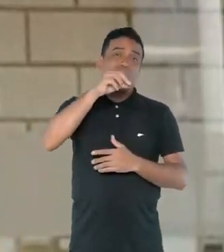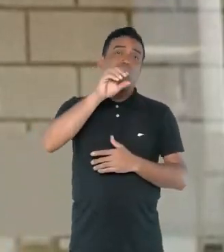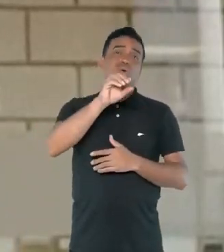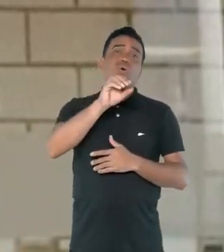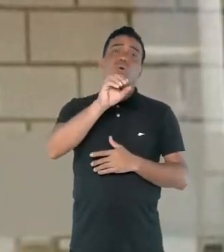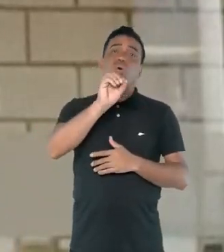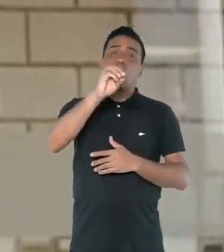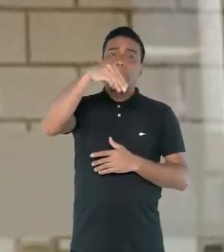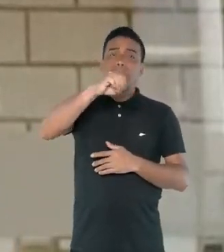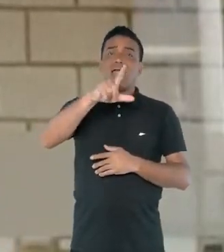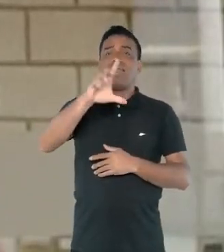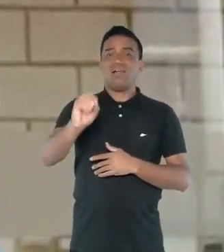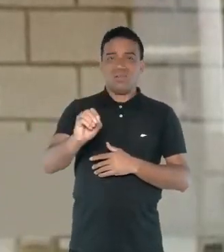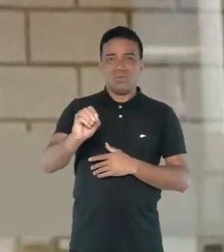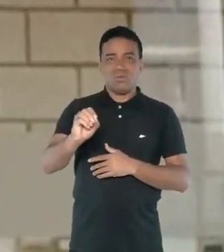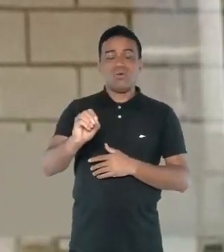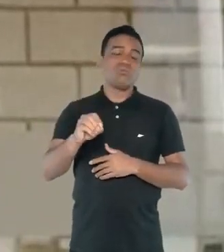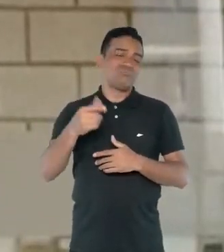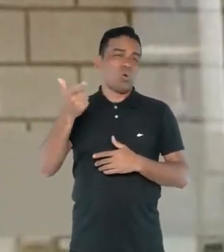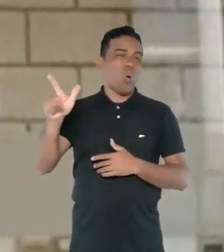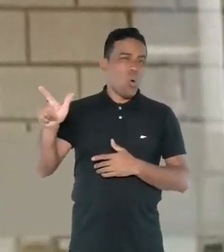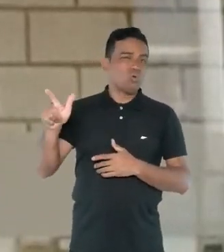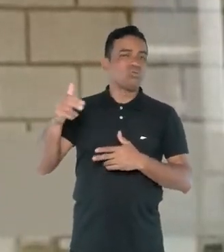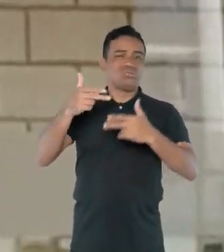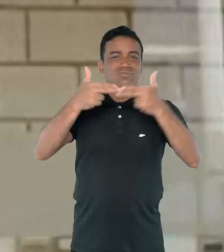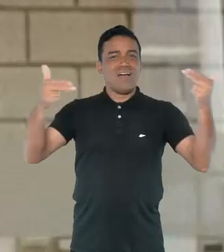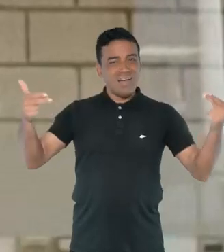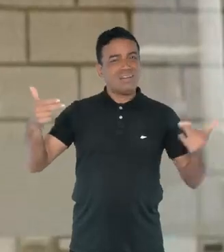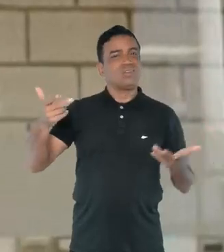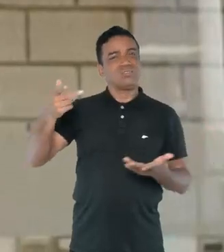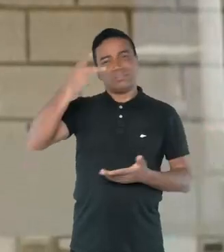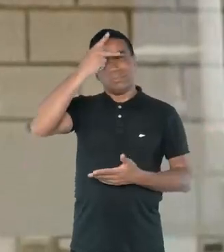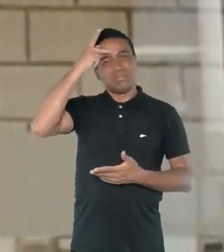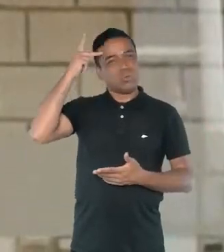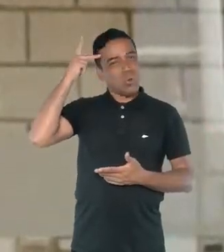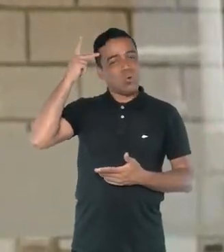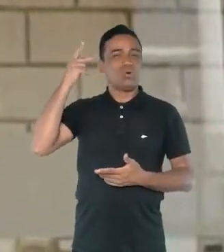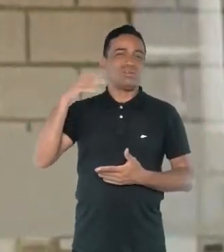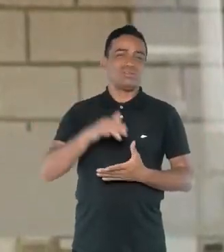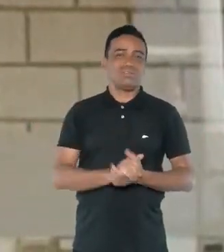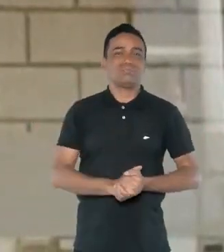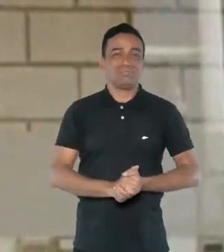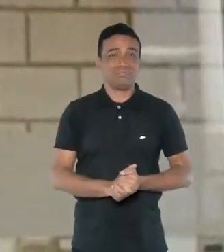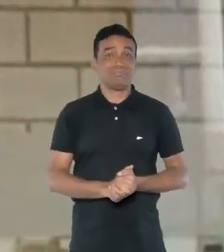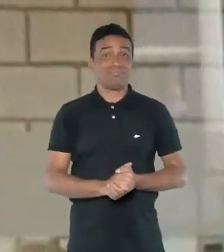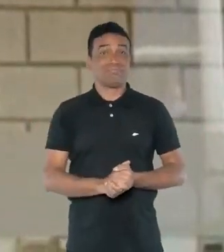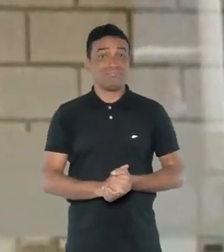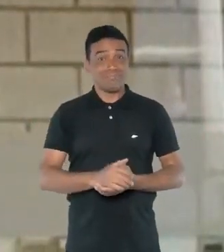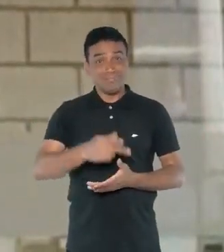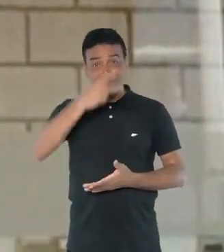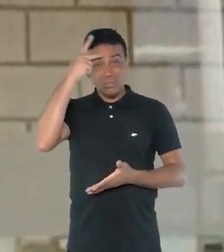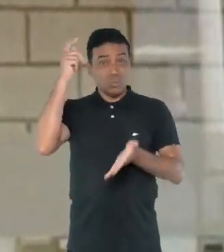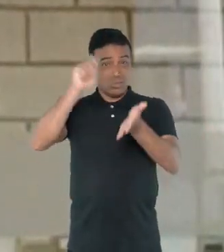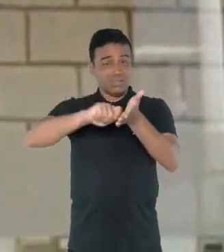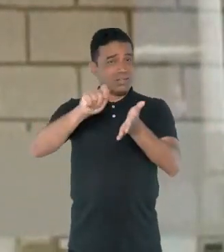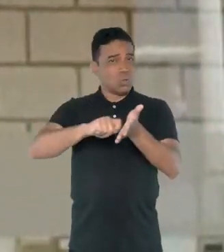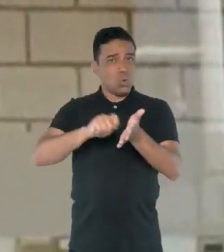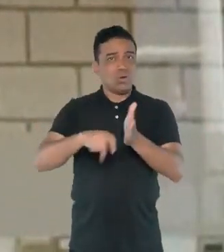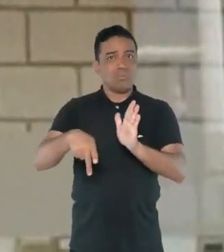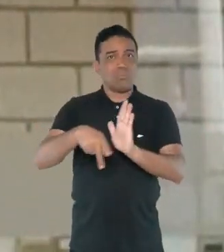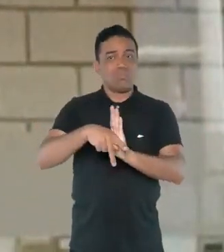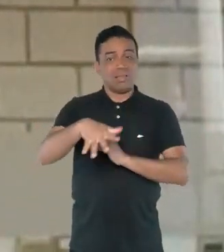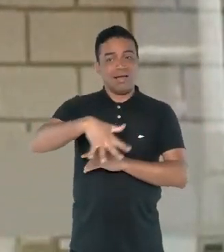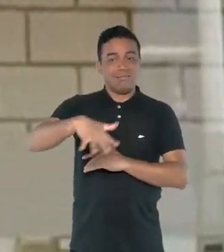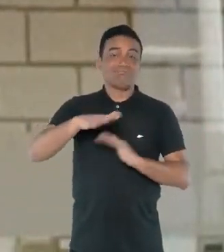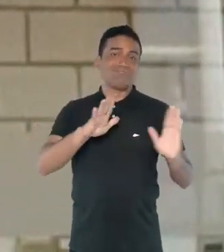exemplo, como Fenelon e outros, né, Addison e outros autores, né, da